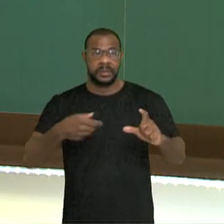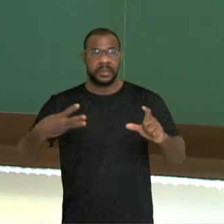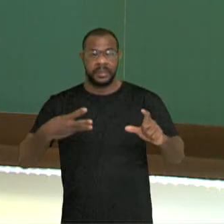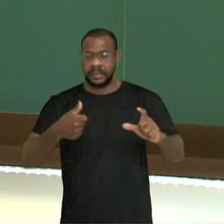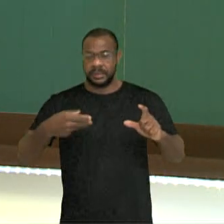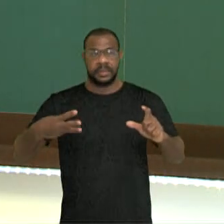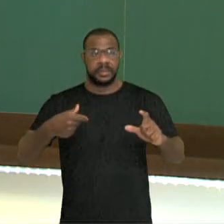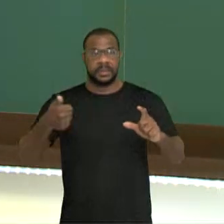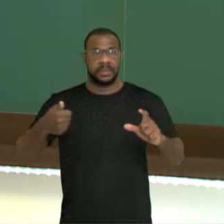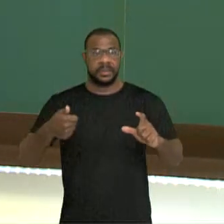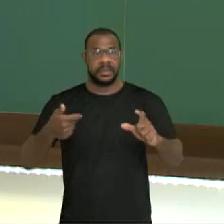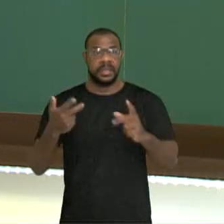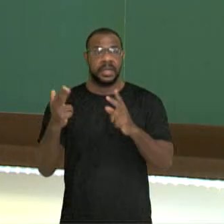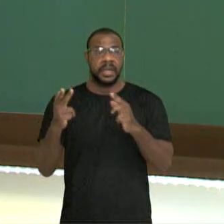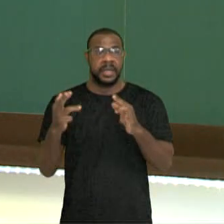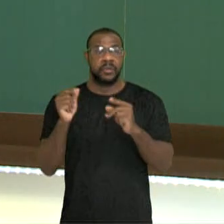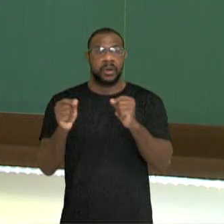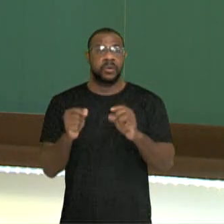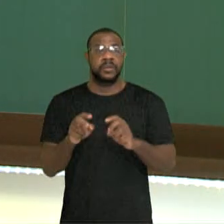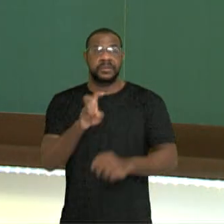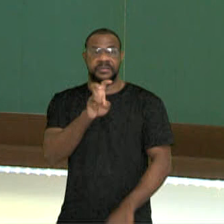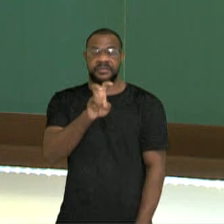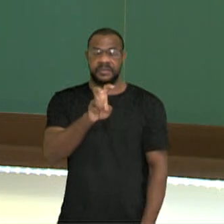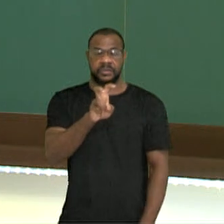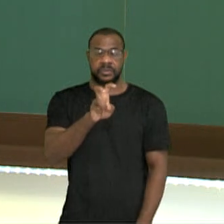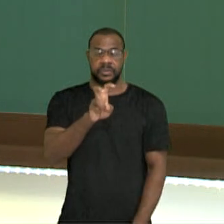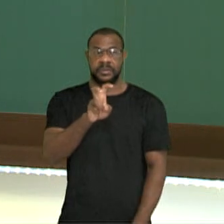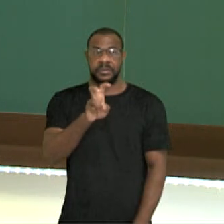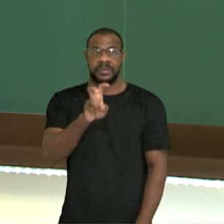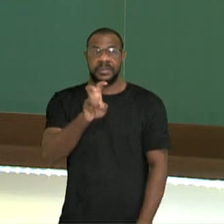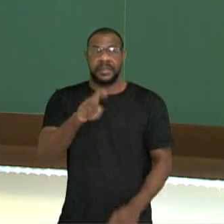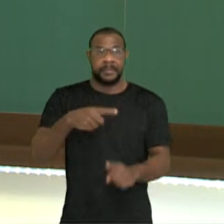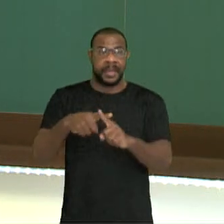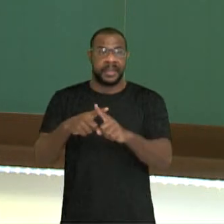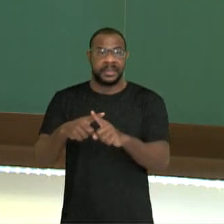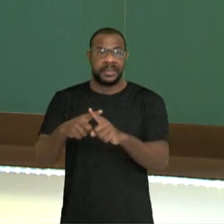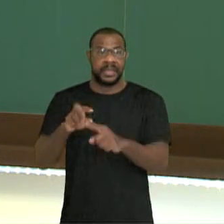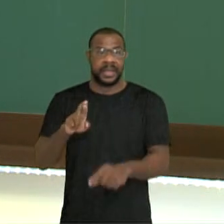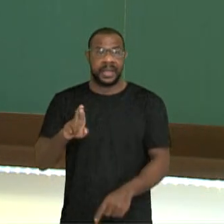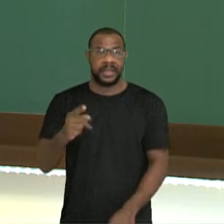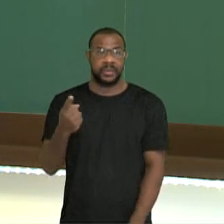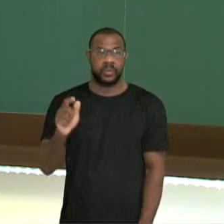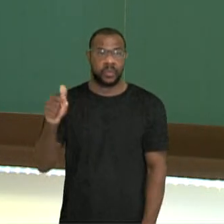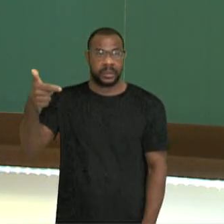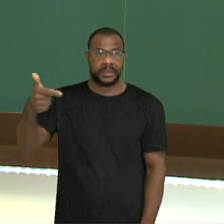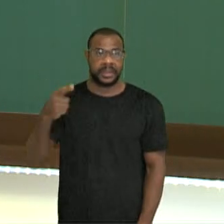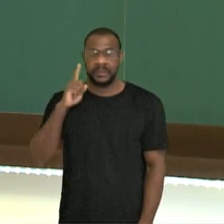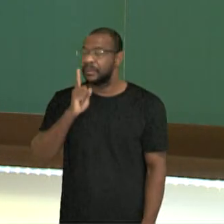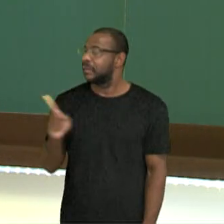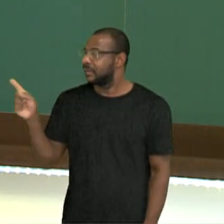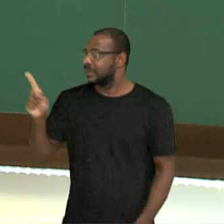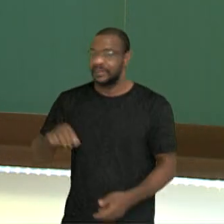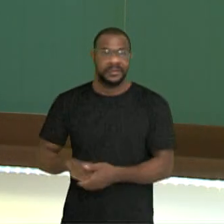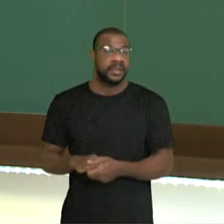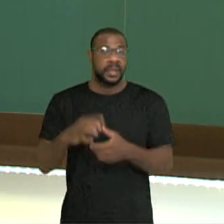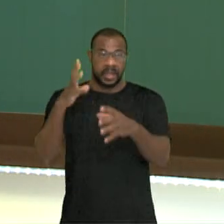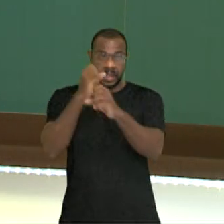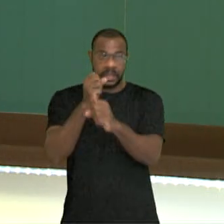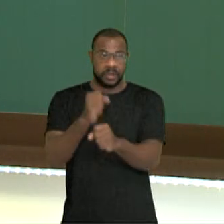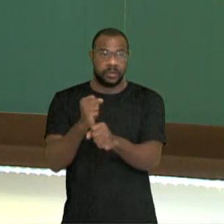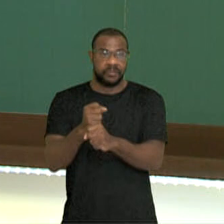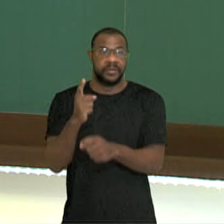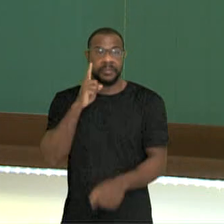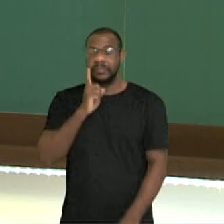quadrado, é igual 5 ao quadrado mais o R1 ao quadrado. Resolvendo a matemática básica